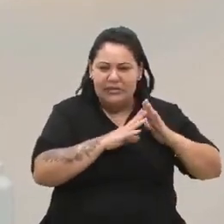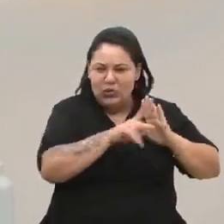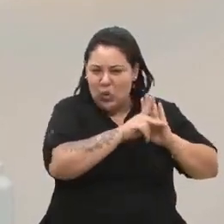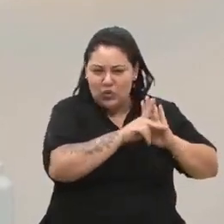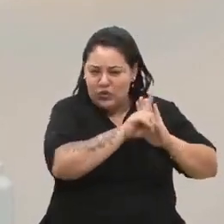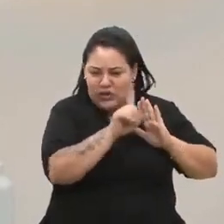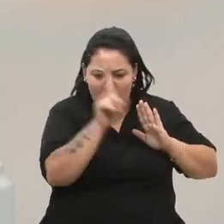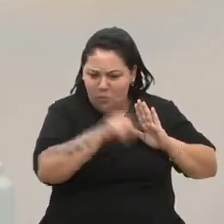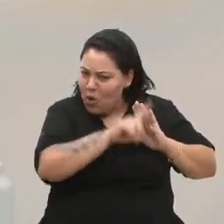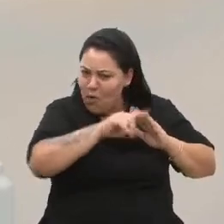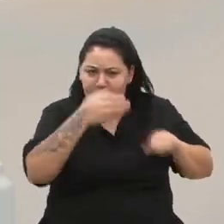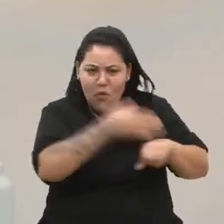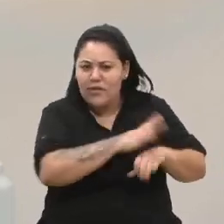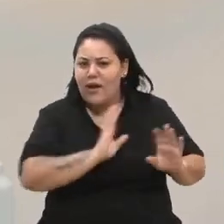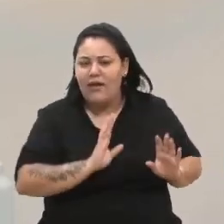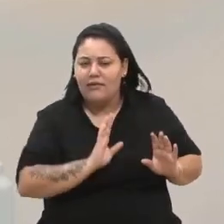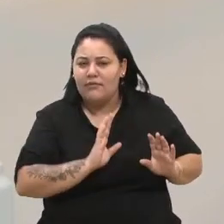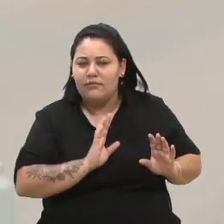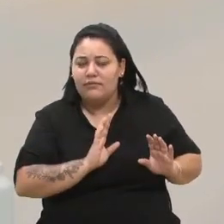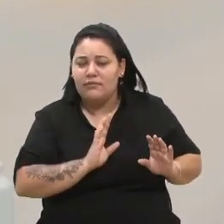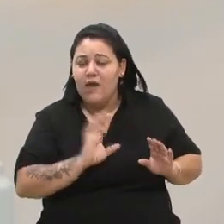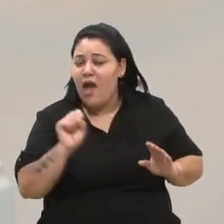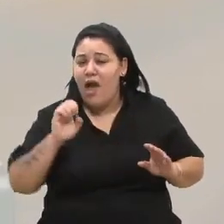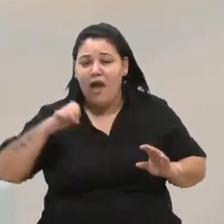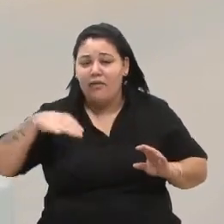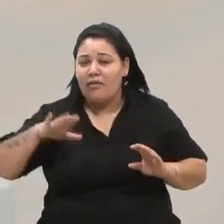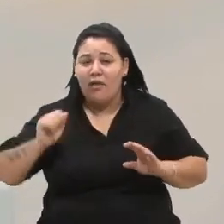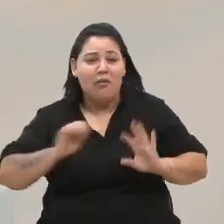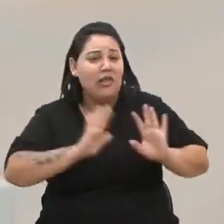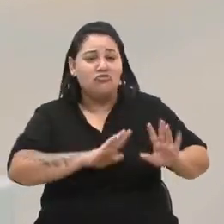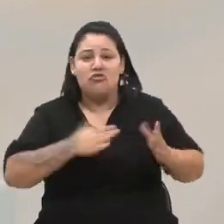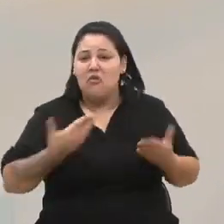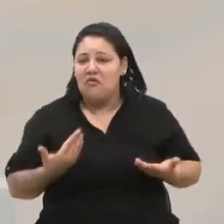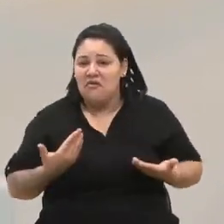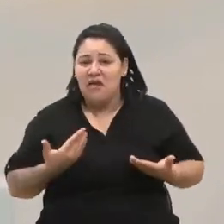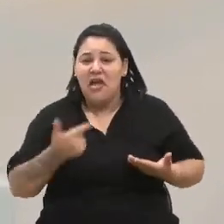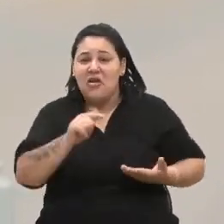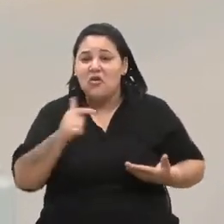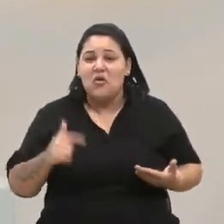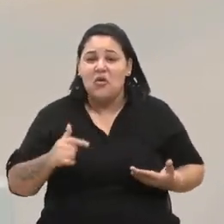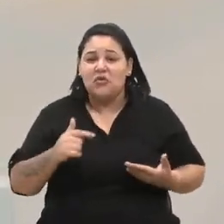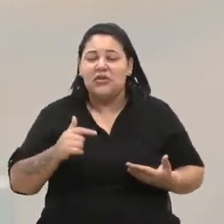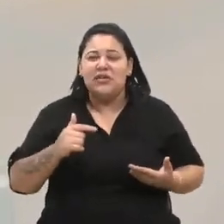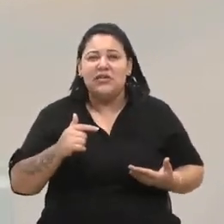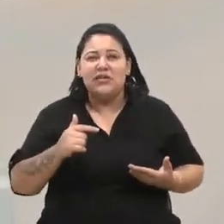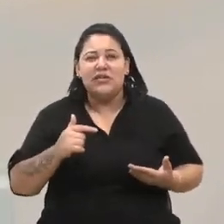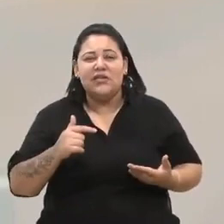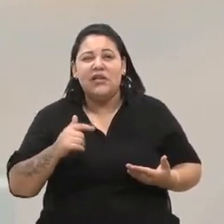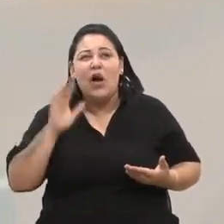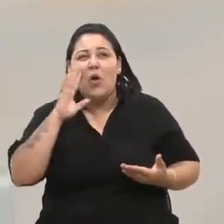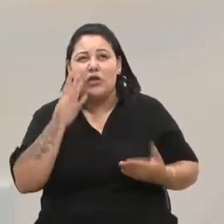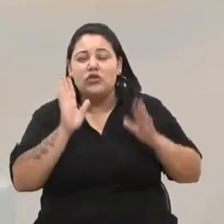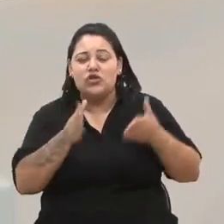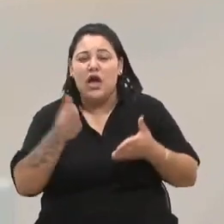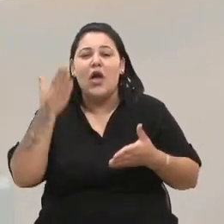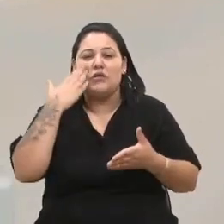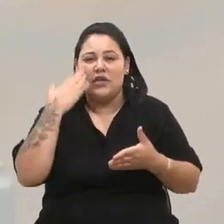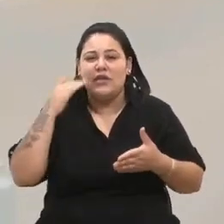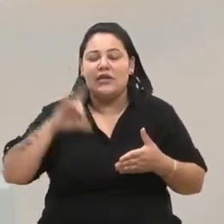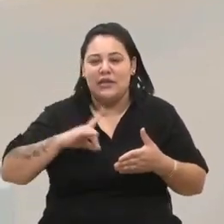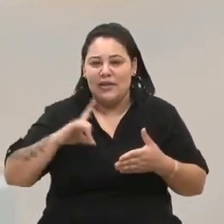estado. E muitos outros casos que eu sei que tem maus tratos e não